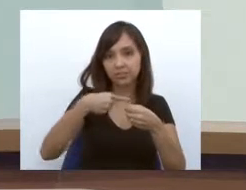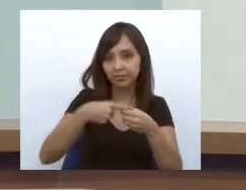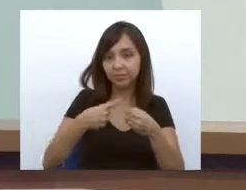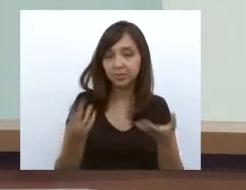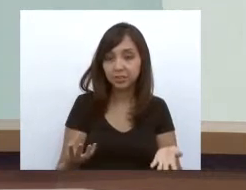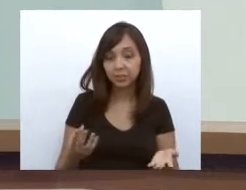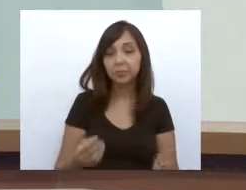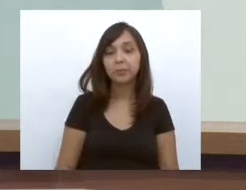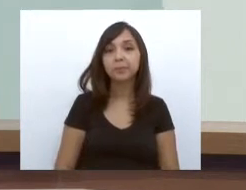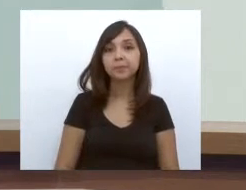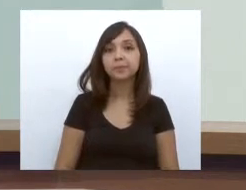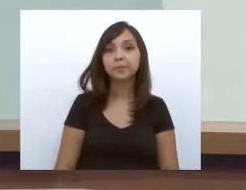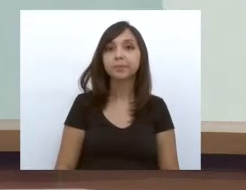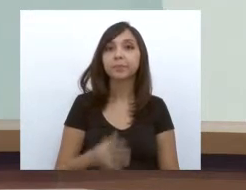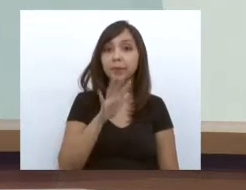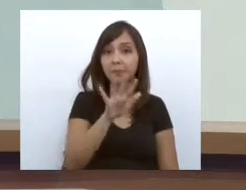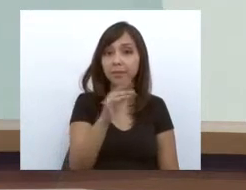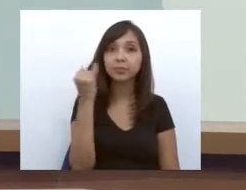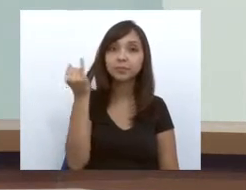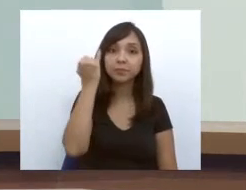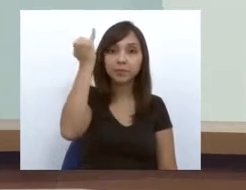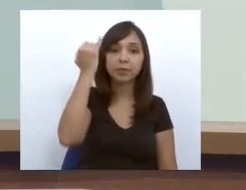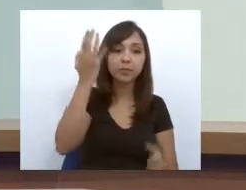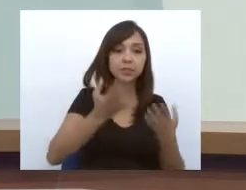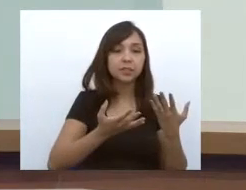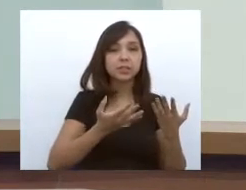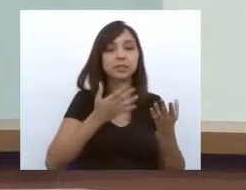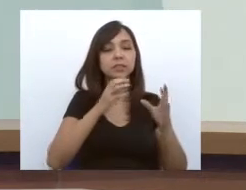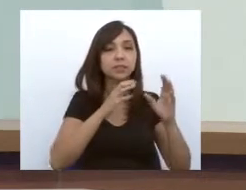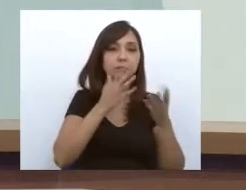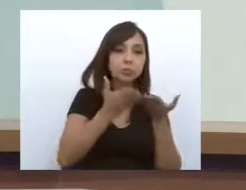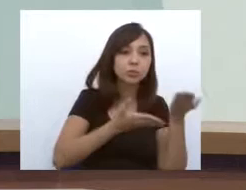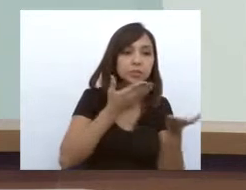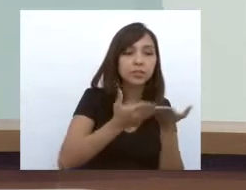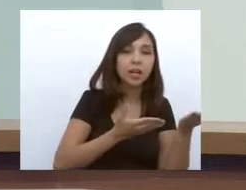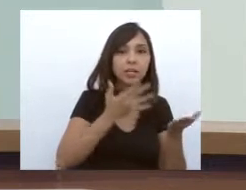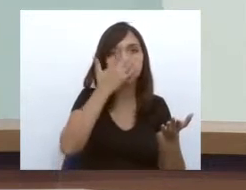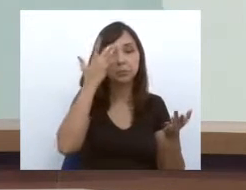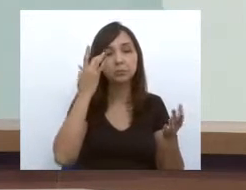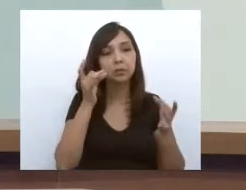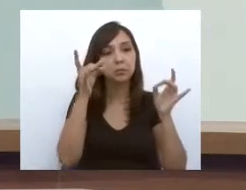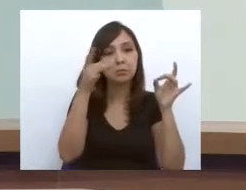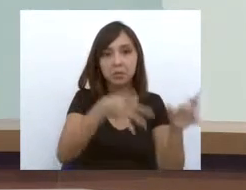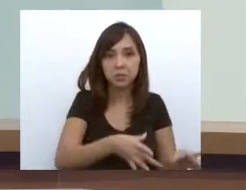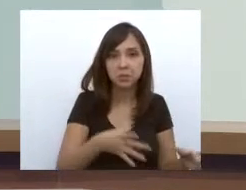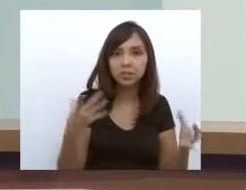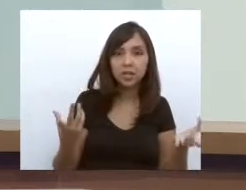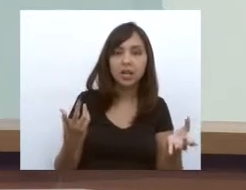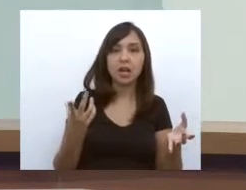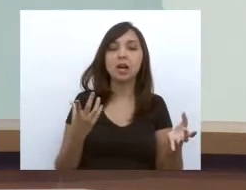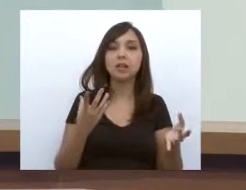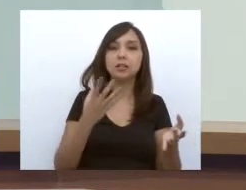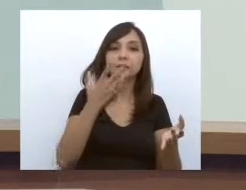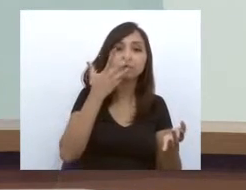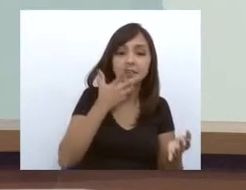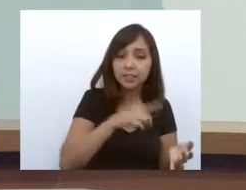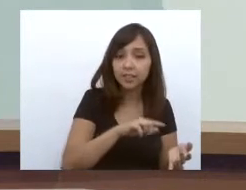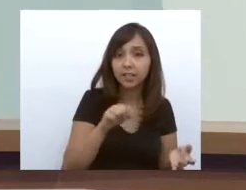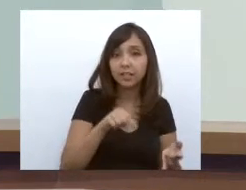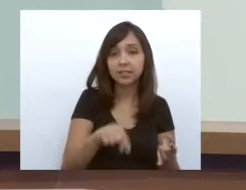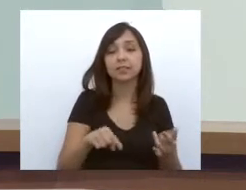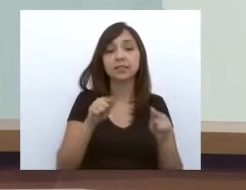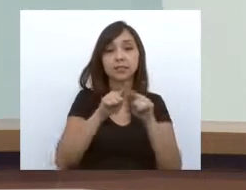a questão, que a importância do cuidado com o menor abandonado, com o menor de rua, menor expediente nas ruas da cidade de